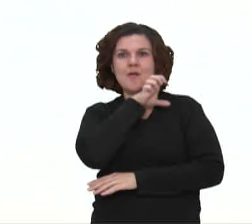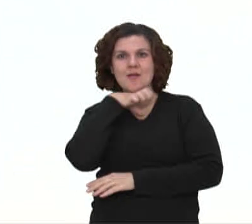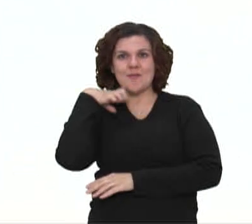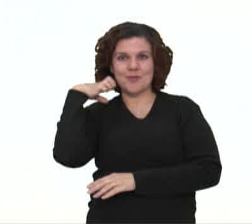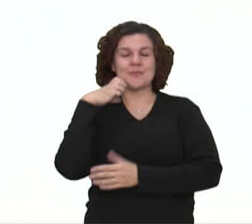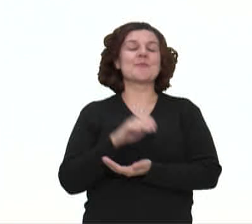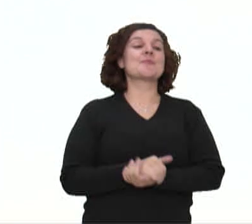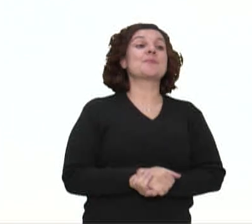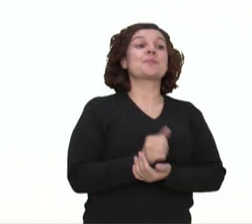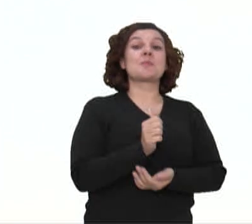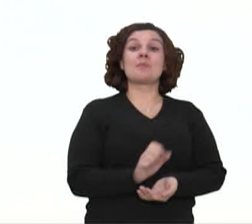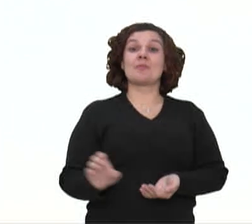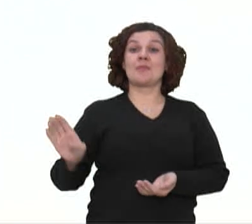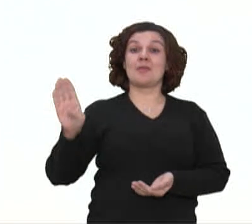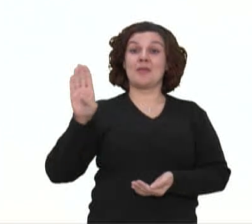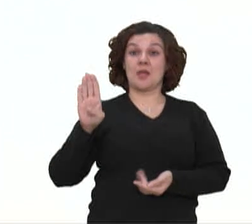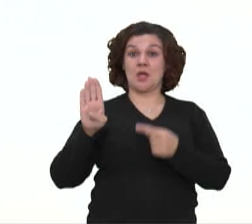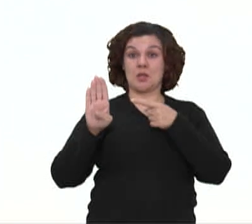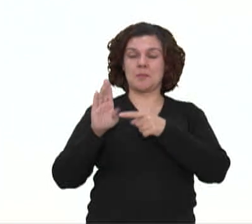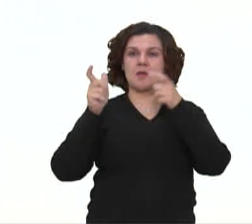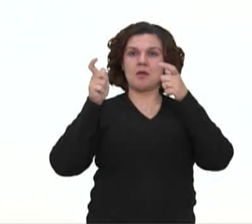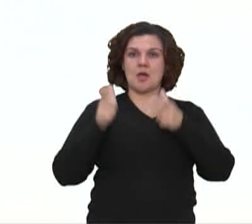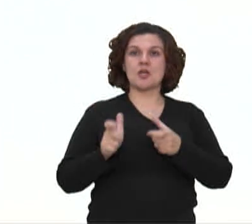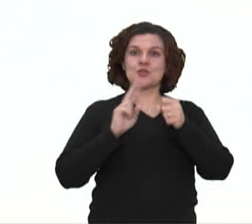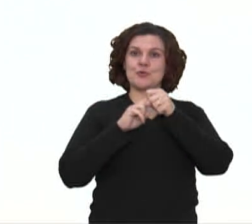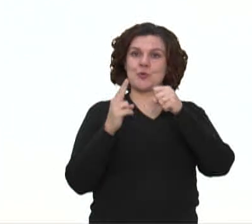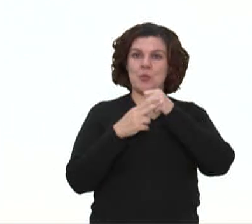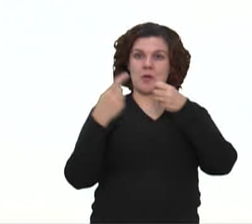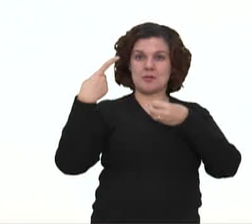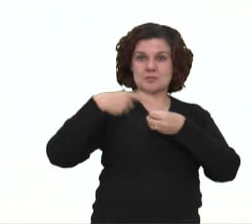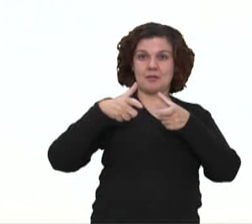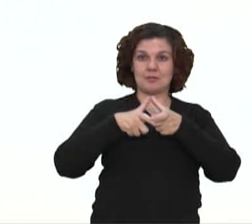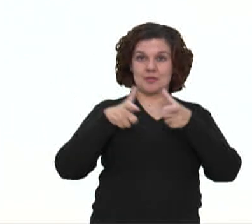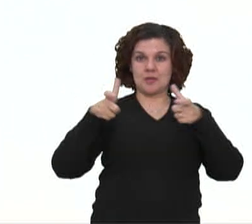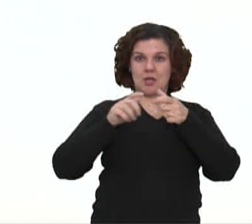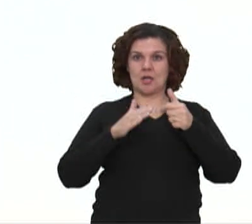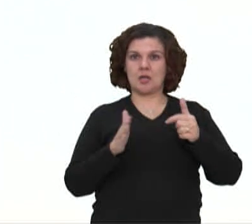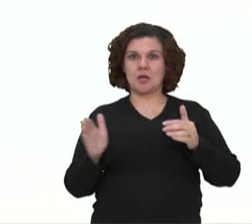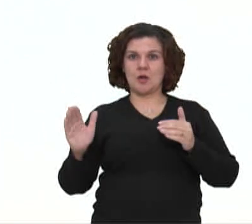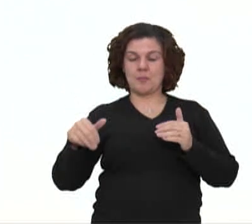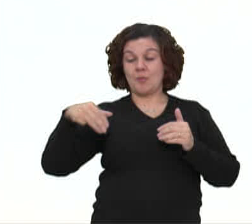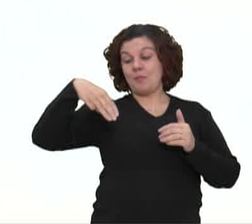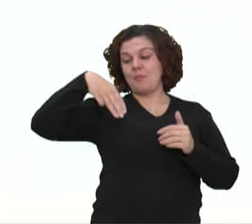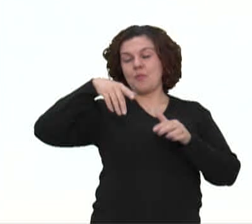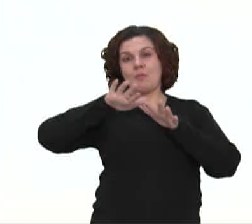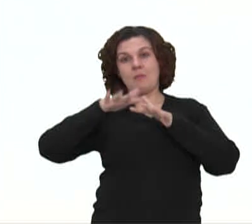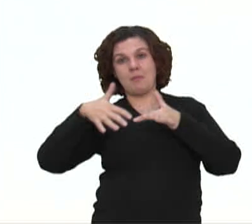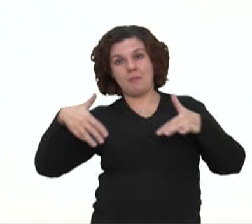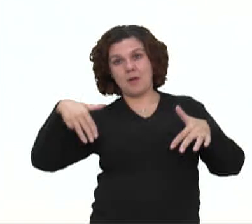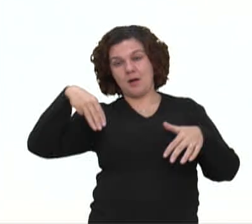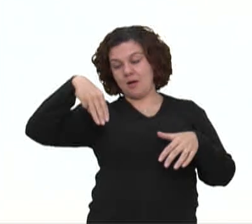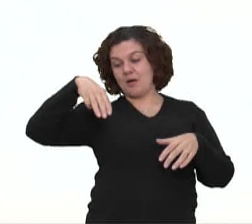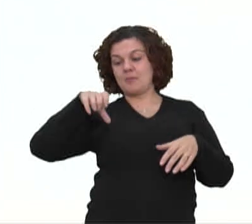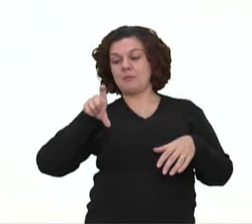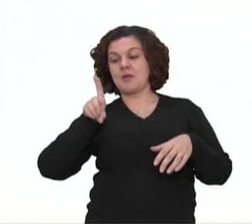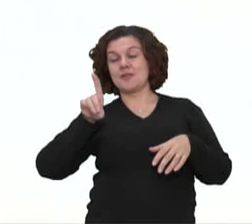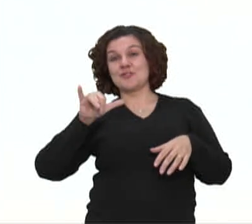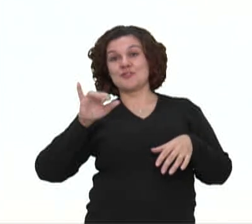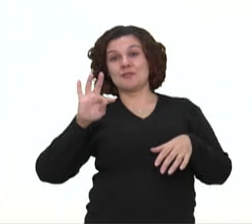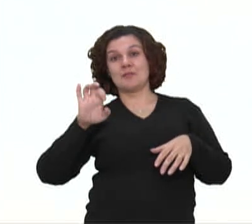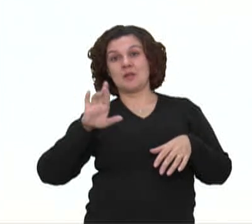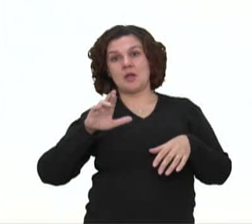B. Podemos destacar como áreas urbanizadas a orla litorânea do mar Mediterrâneo, que fica lá no norte,